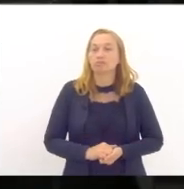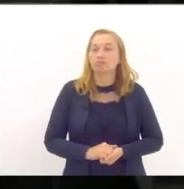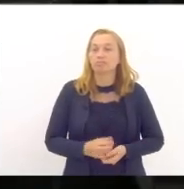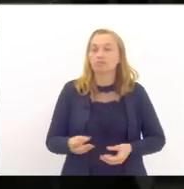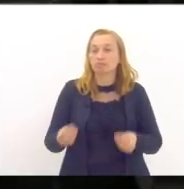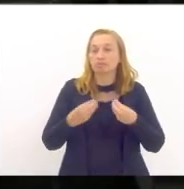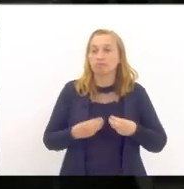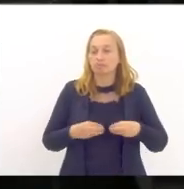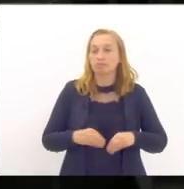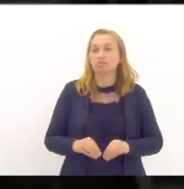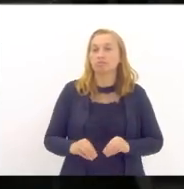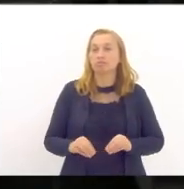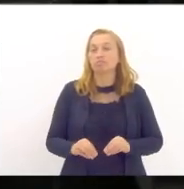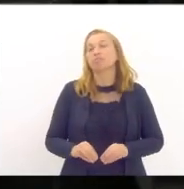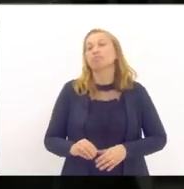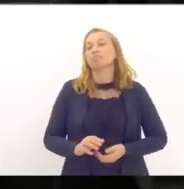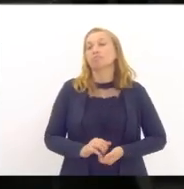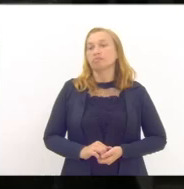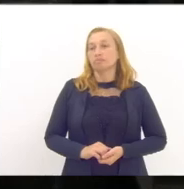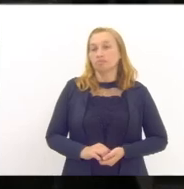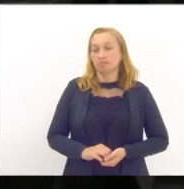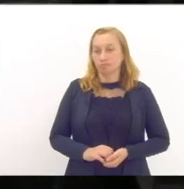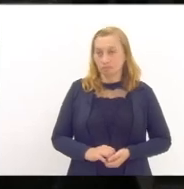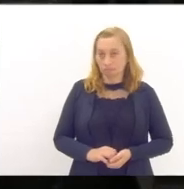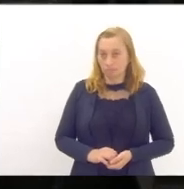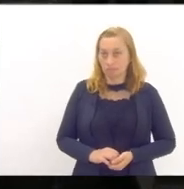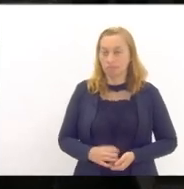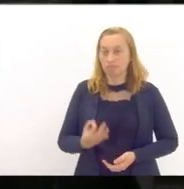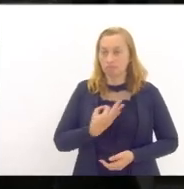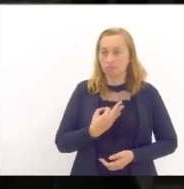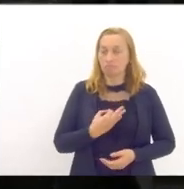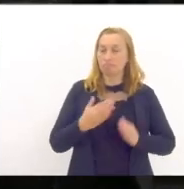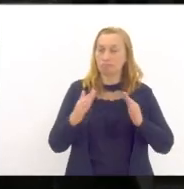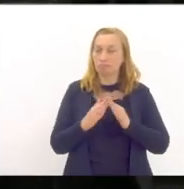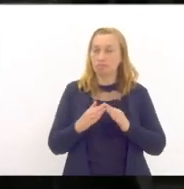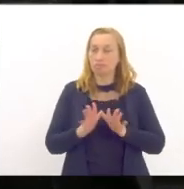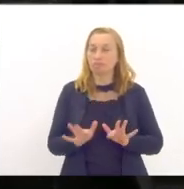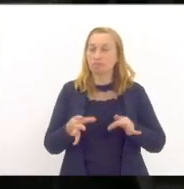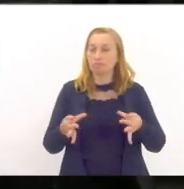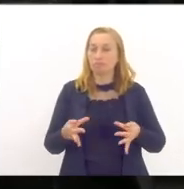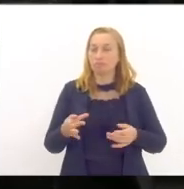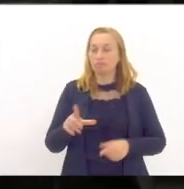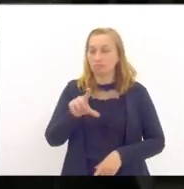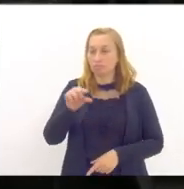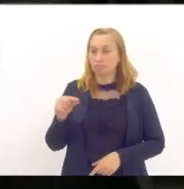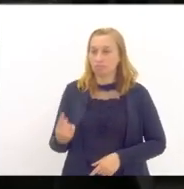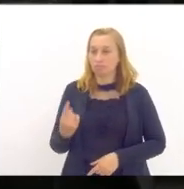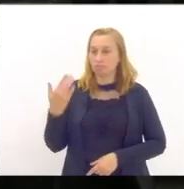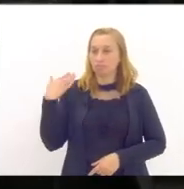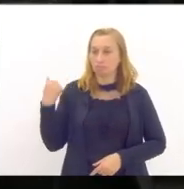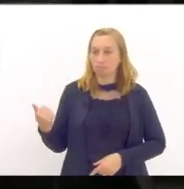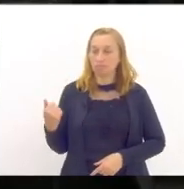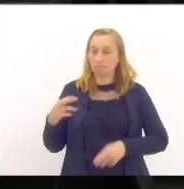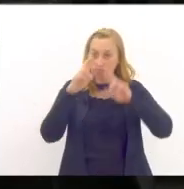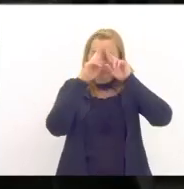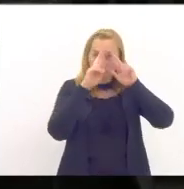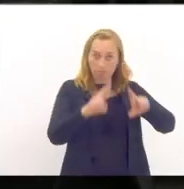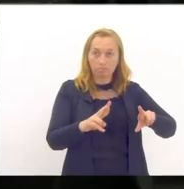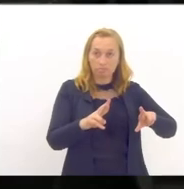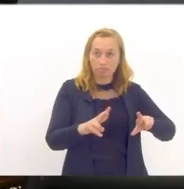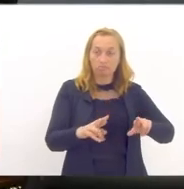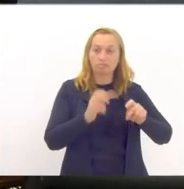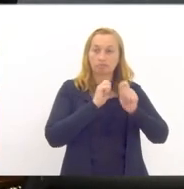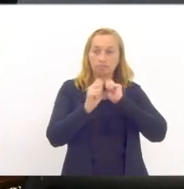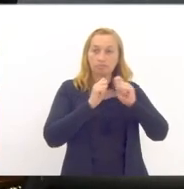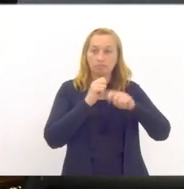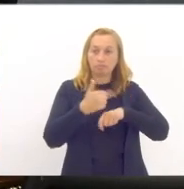esse título, essa casa simbolicamente, presidente André Siciliano, escolhe um lado, que é o lado do respeito ao